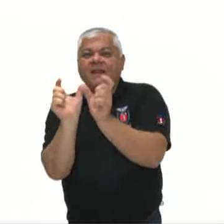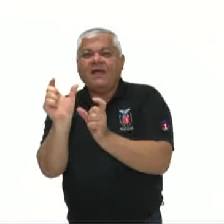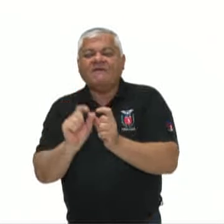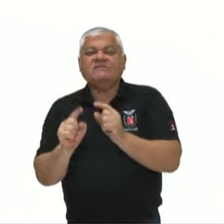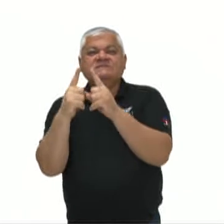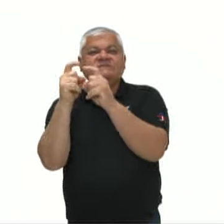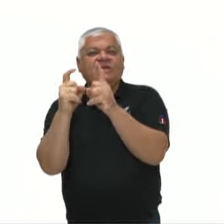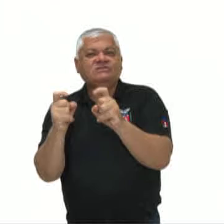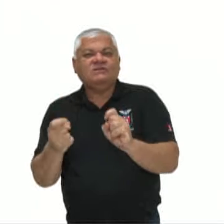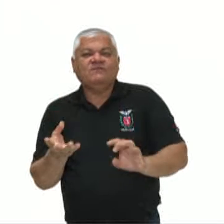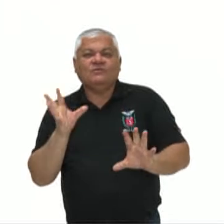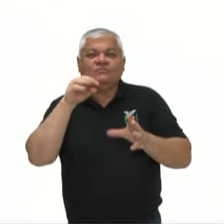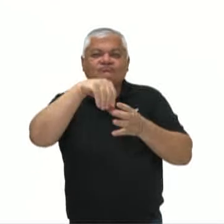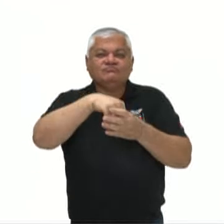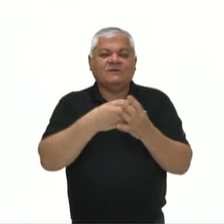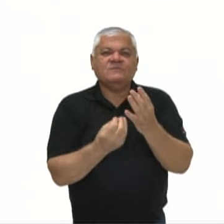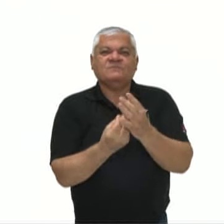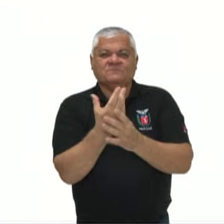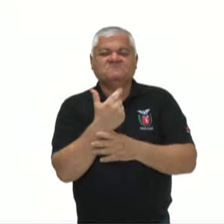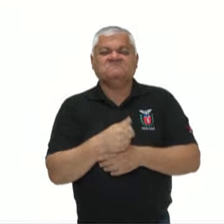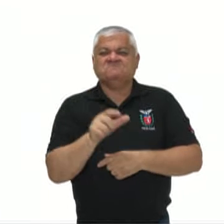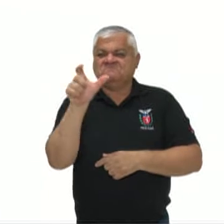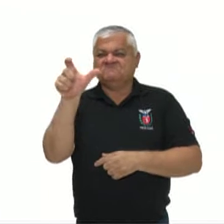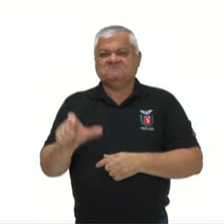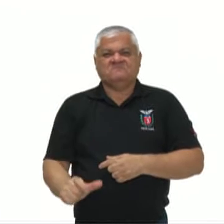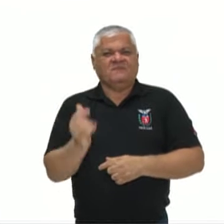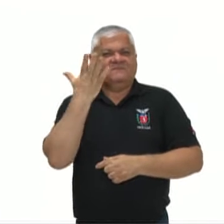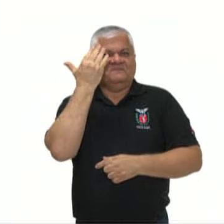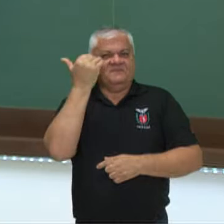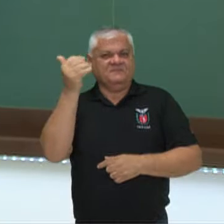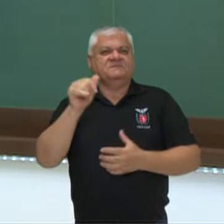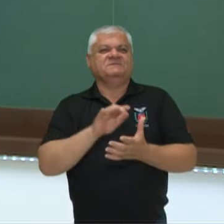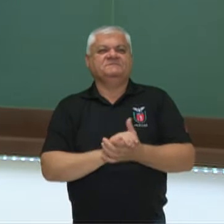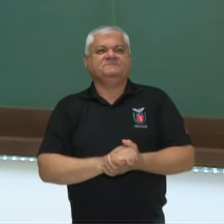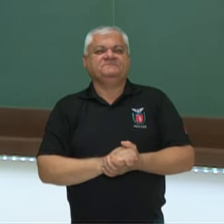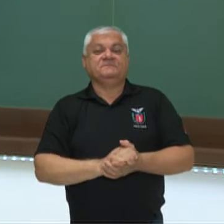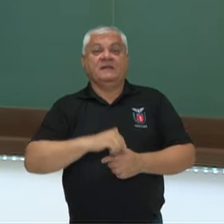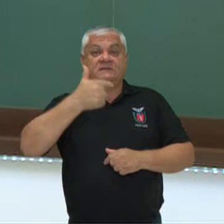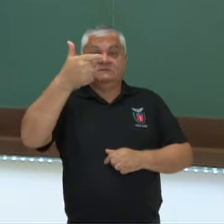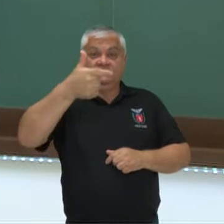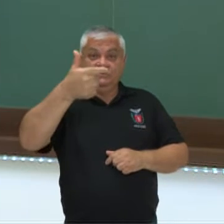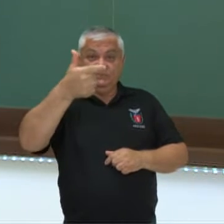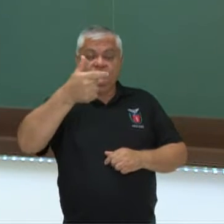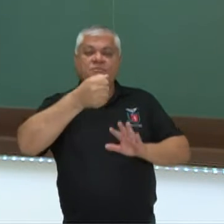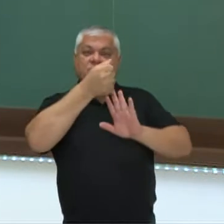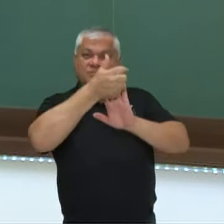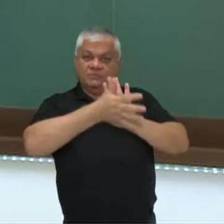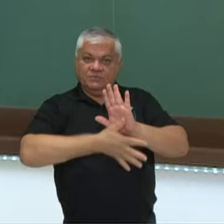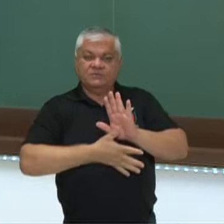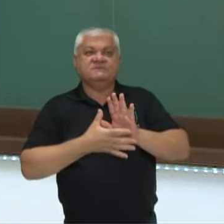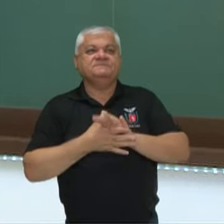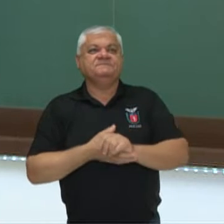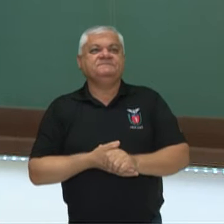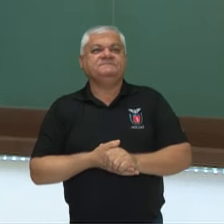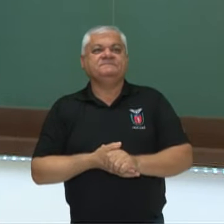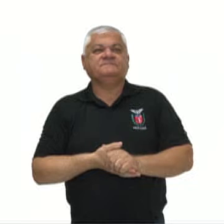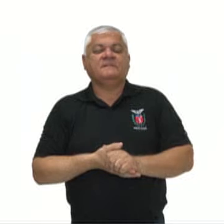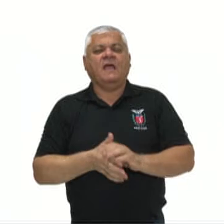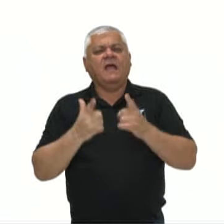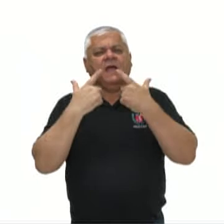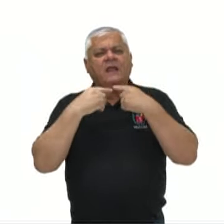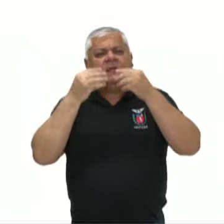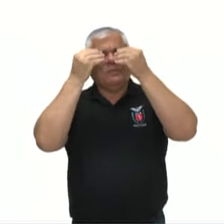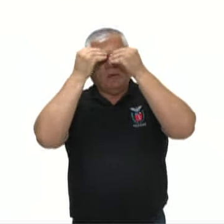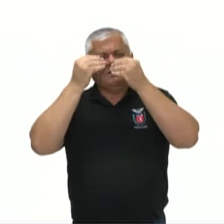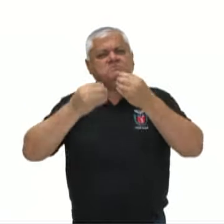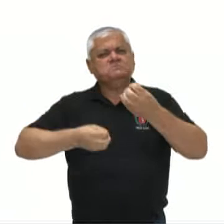características deste poeta singular. Vamos então para a nossa reflexão 2, atividade 2, né? A linguagem